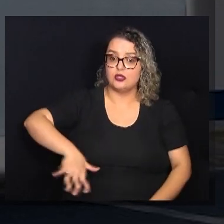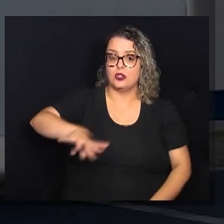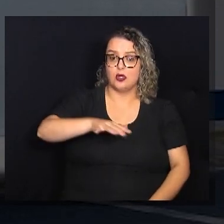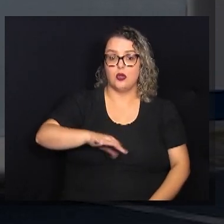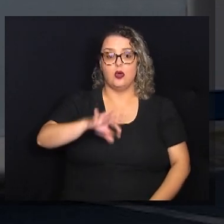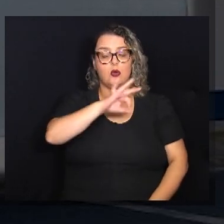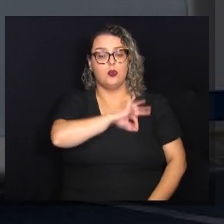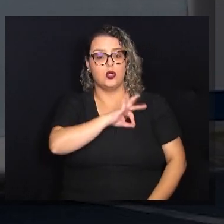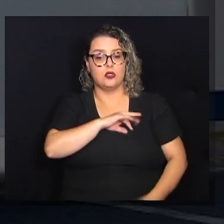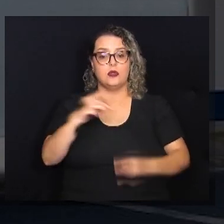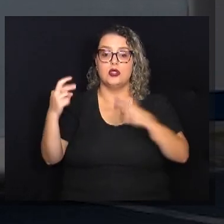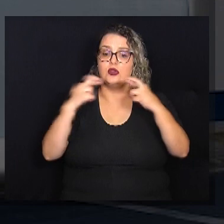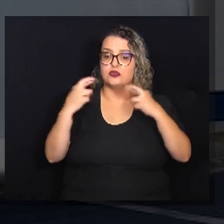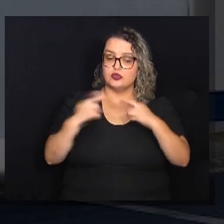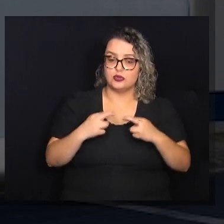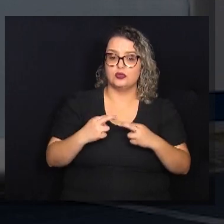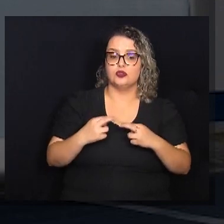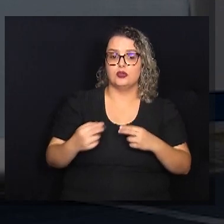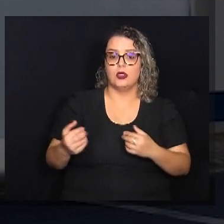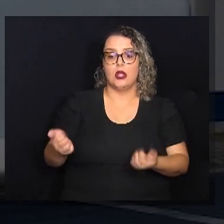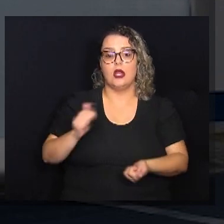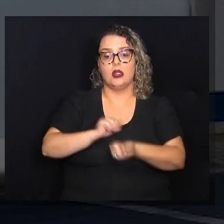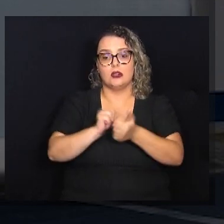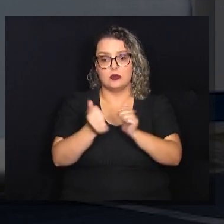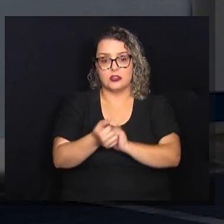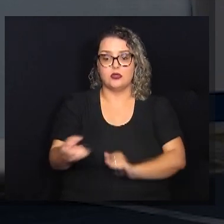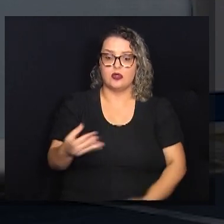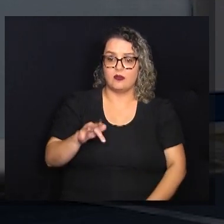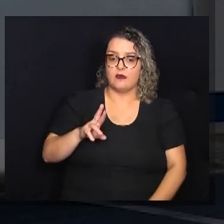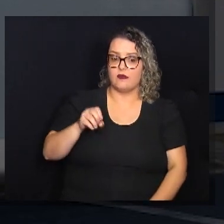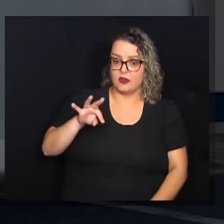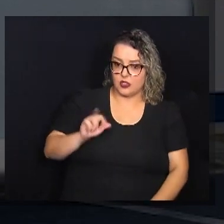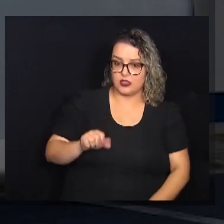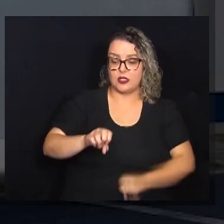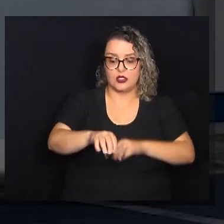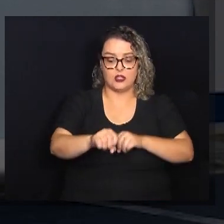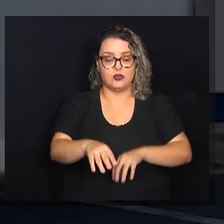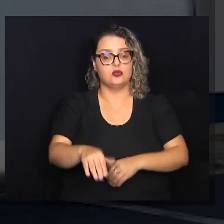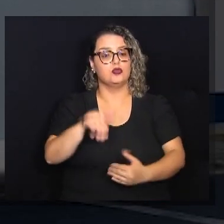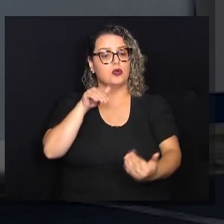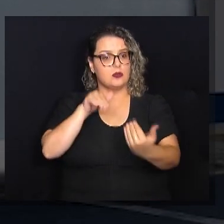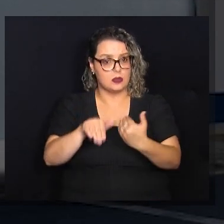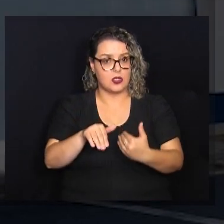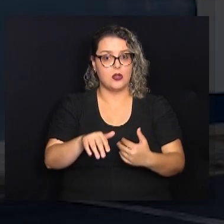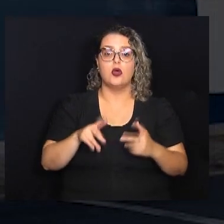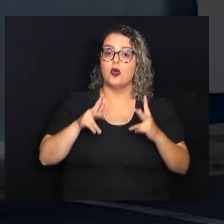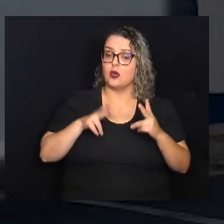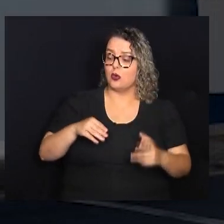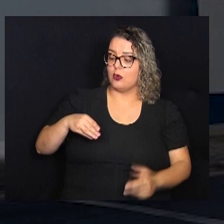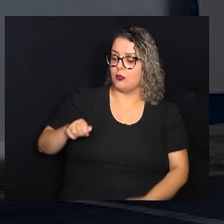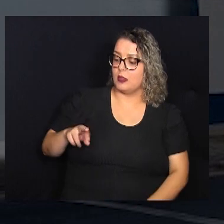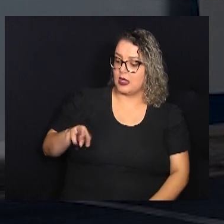com as multas de trânsito e a destinação dos valores, como determina a Lei Municipal